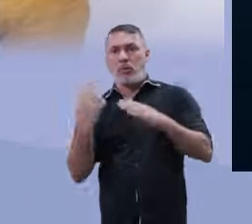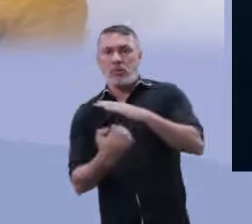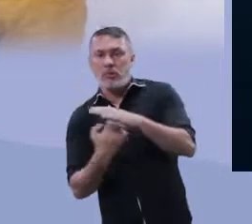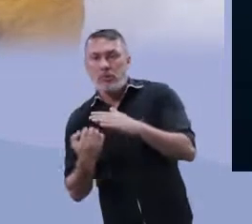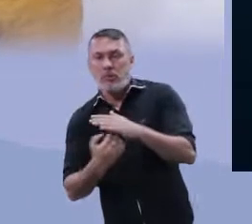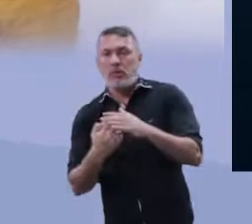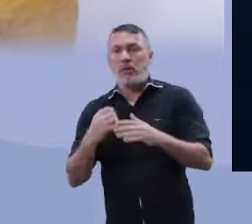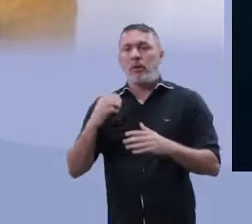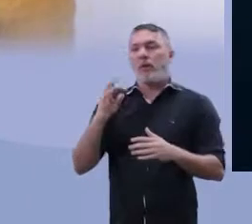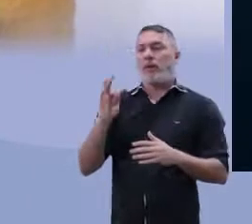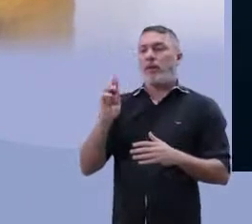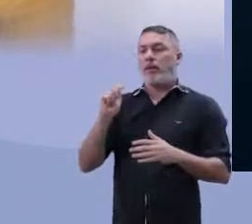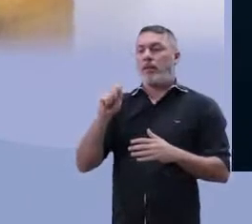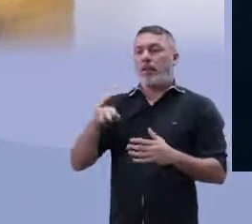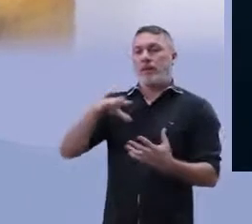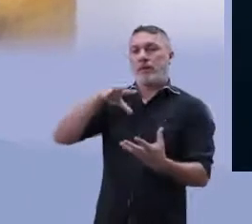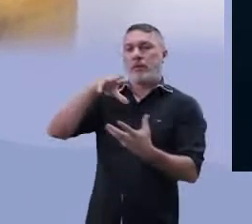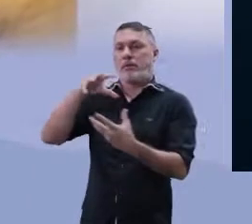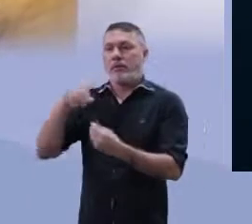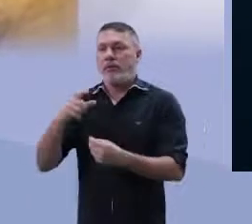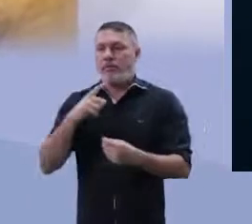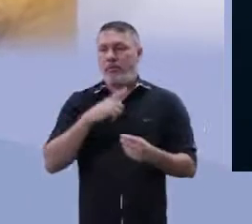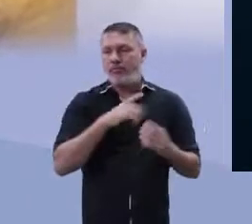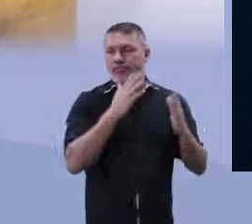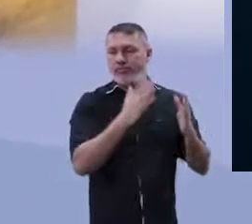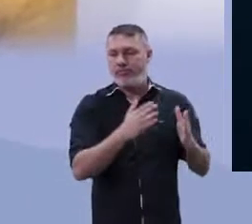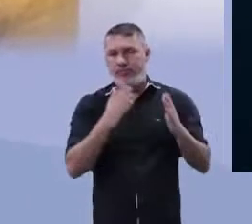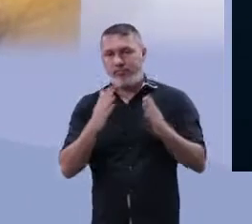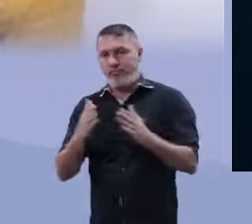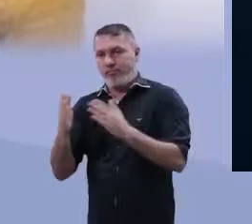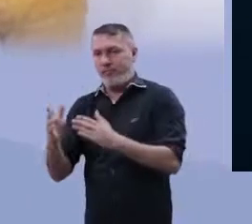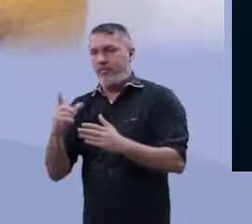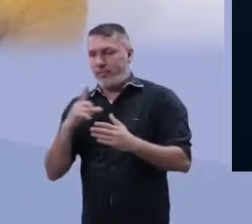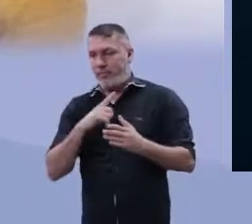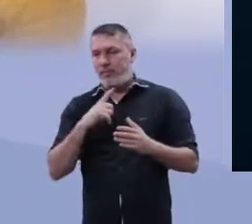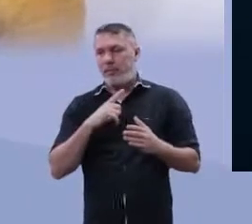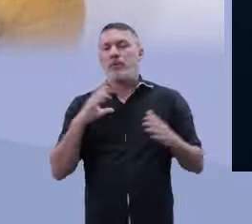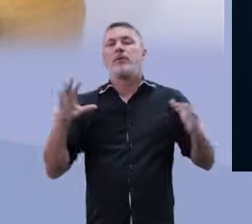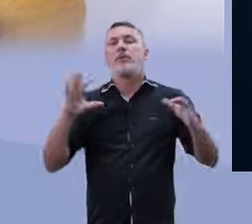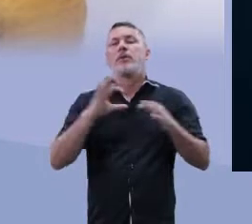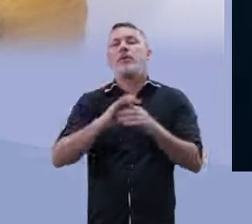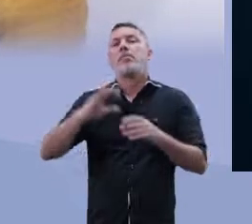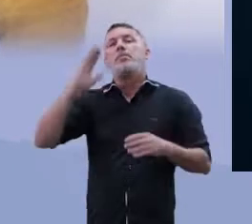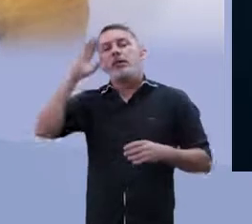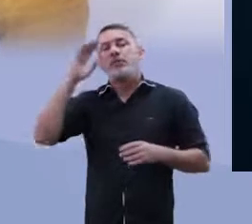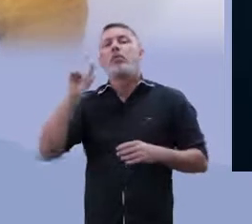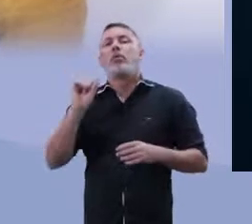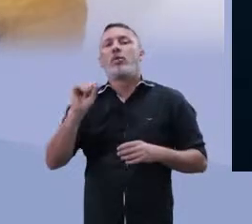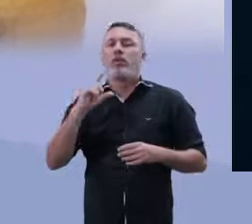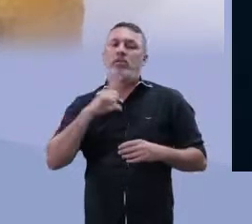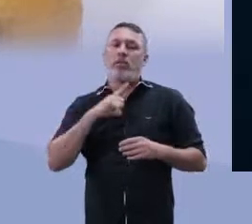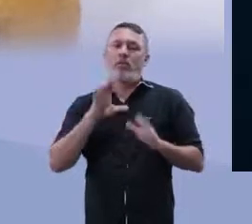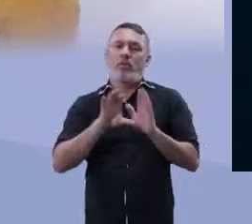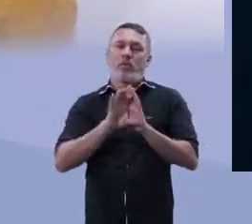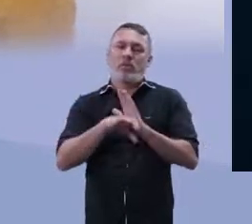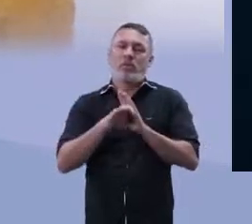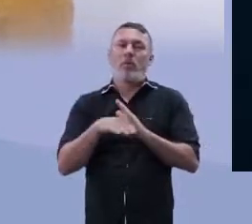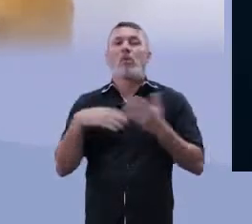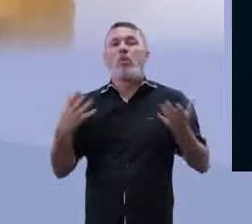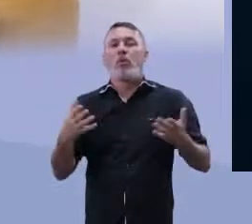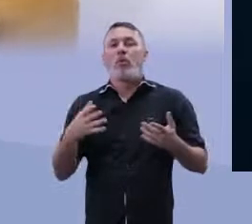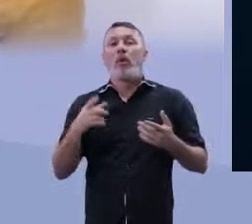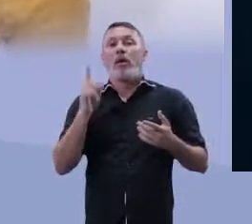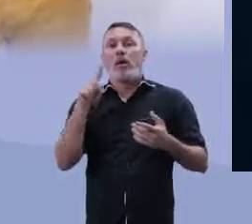uma transnacional? Em gênese, todas elas têm como características se instalar em